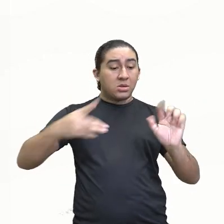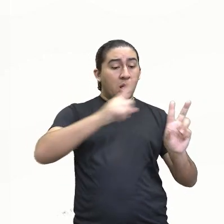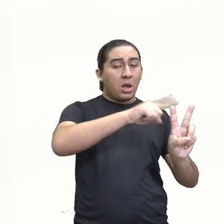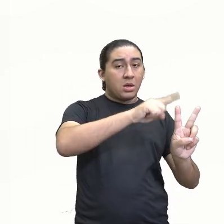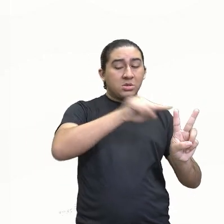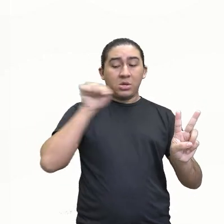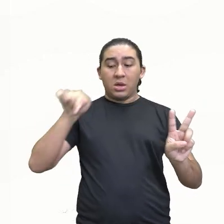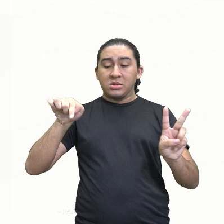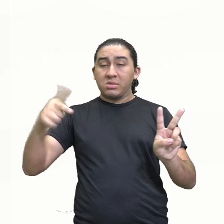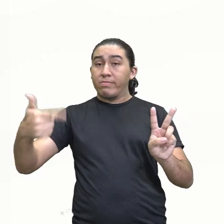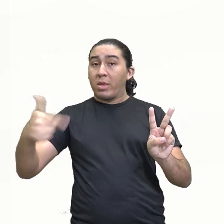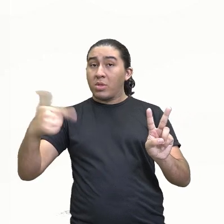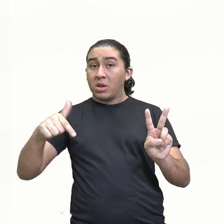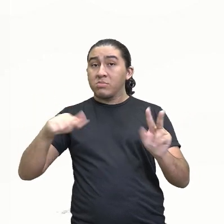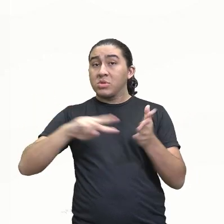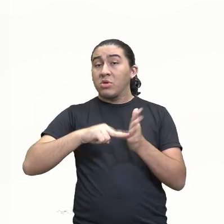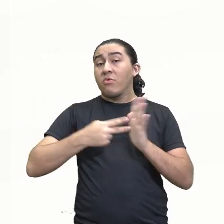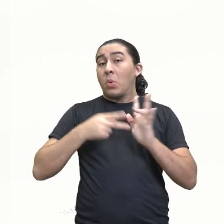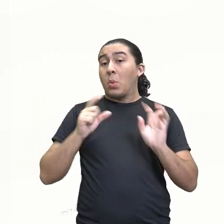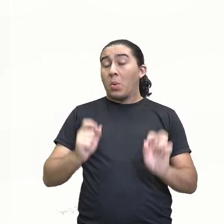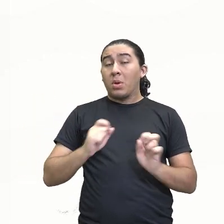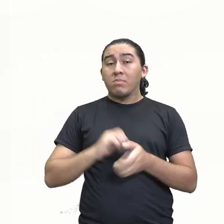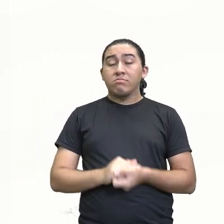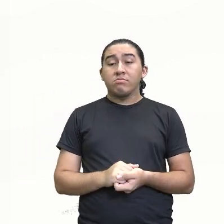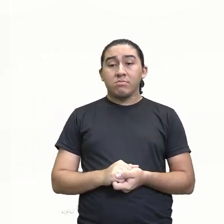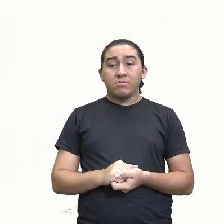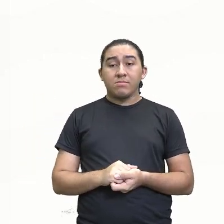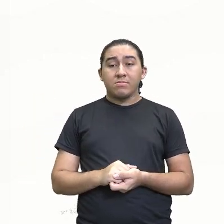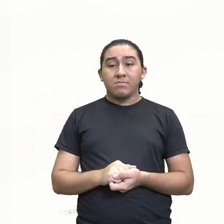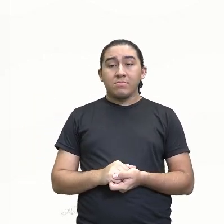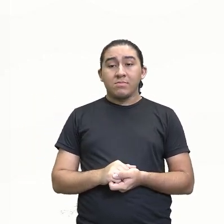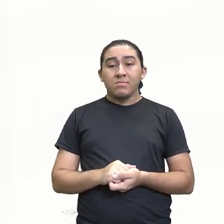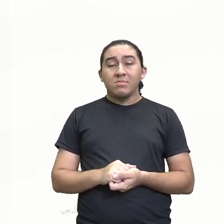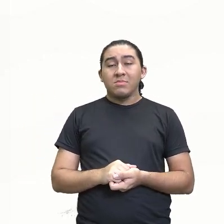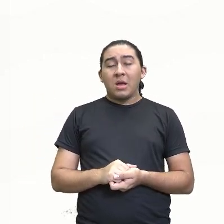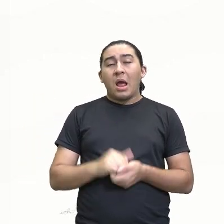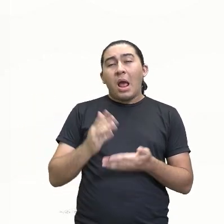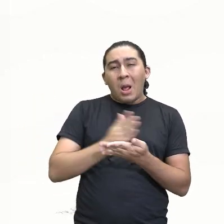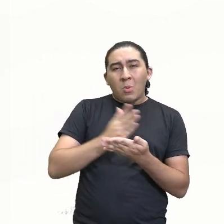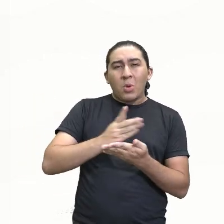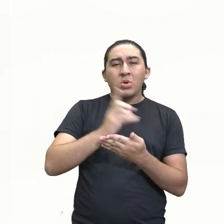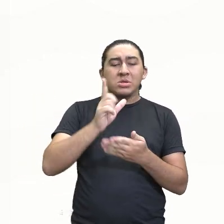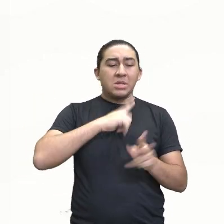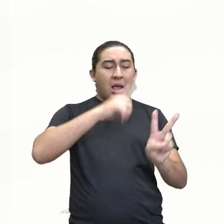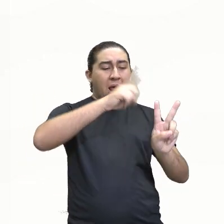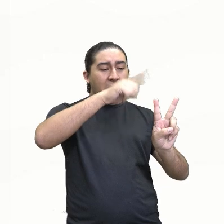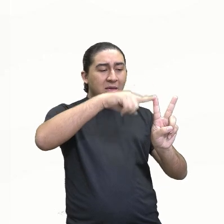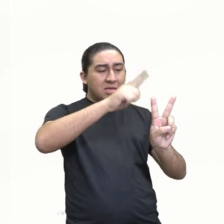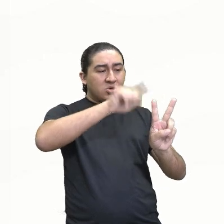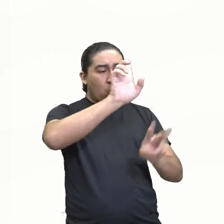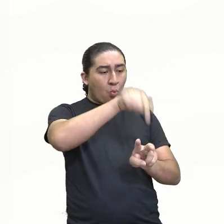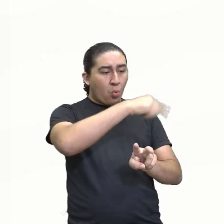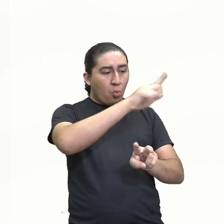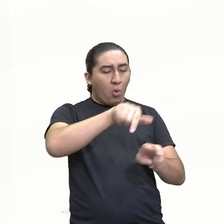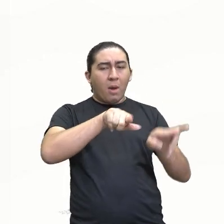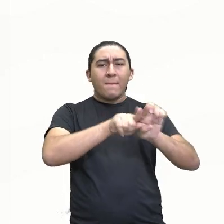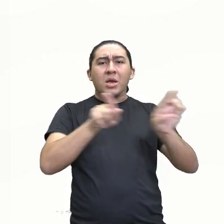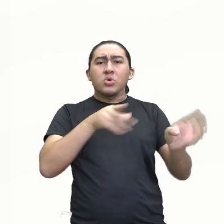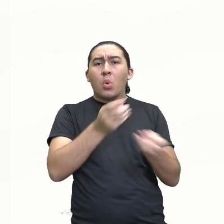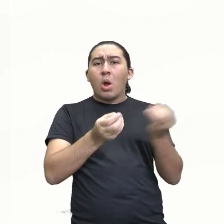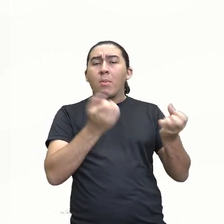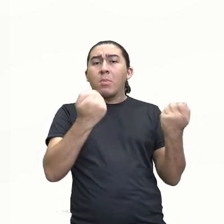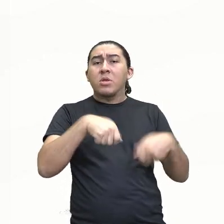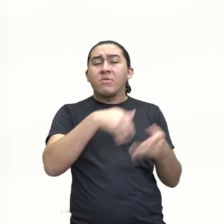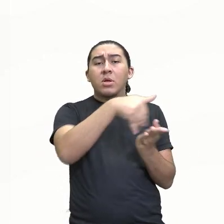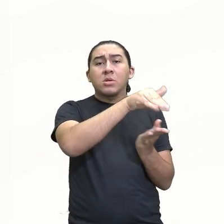não. Significa que alguma coisa cancelou essa raiz aí, certo? Ou seja, para cancelar raiz quadrada, o